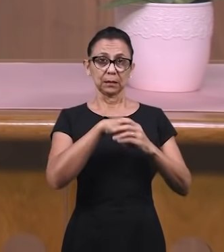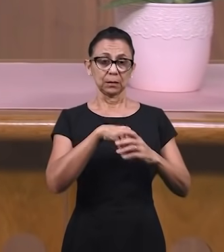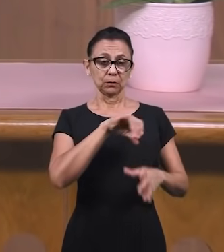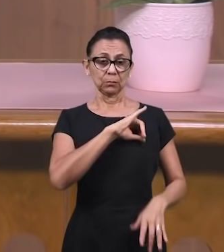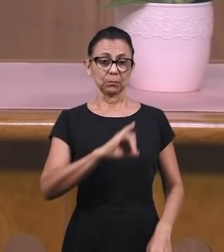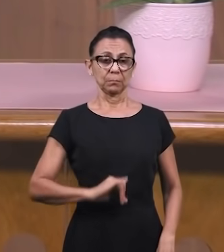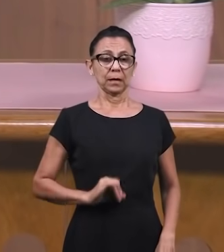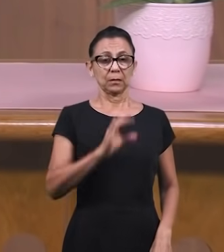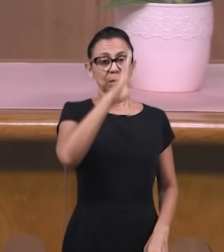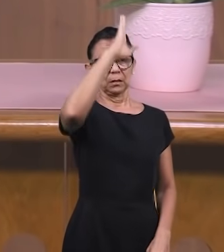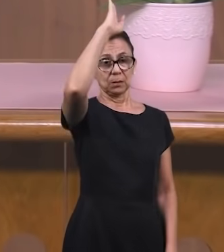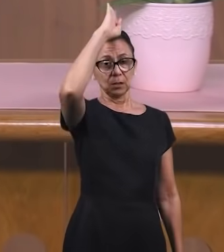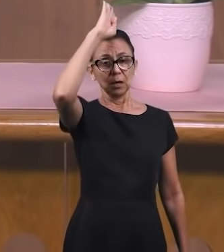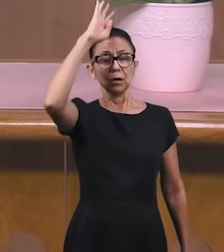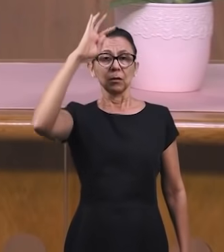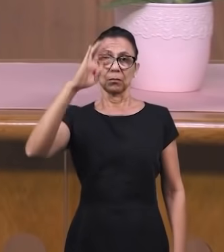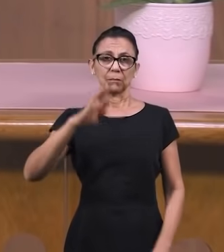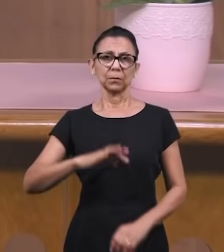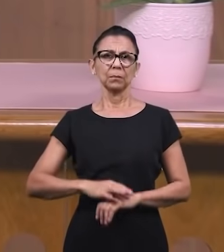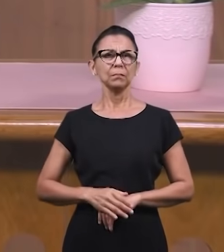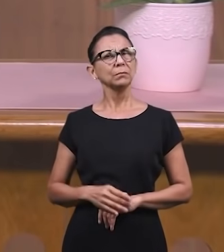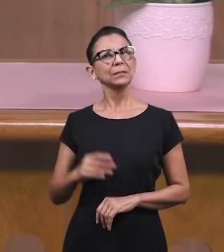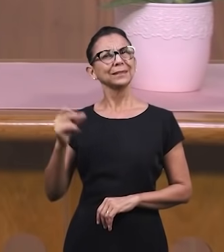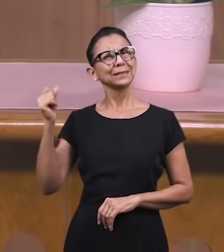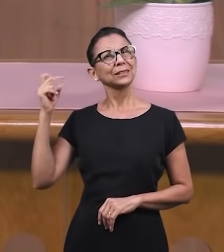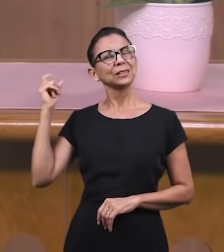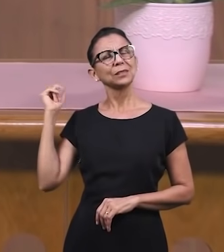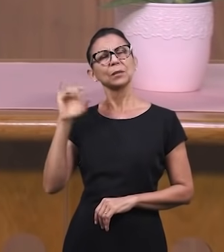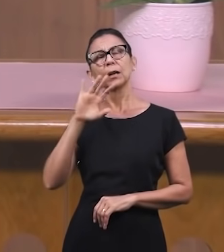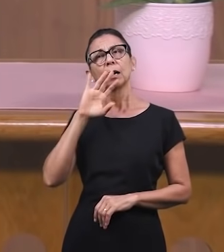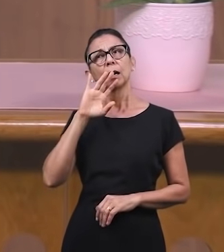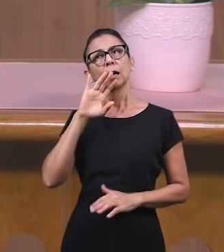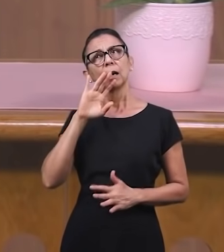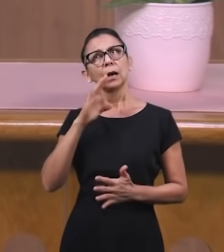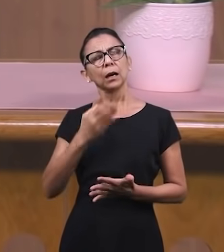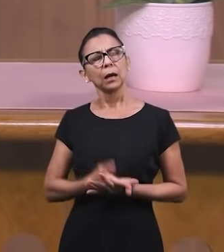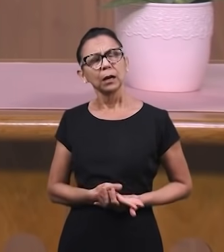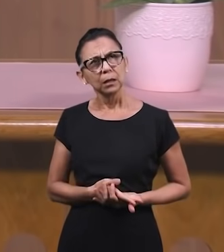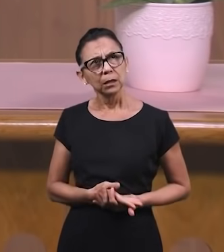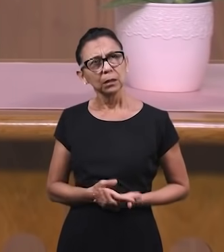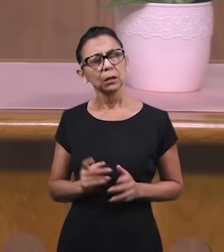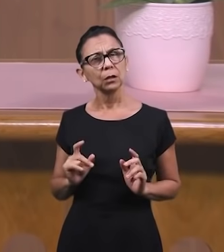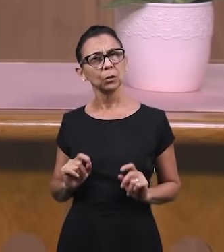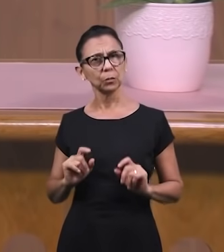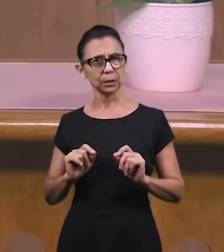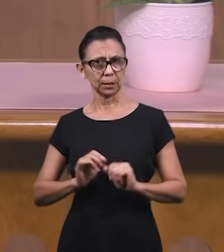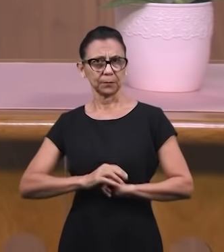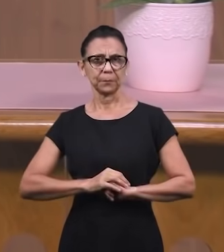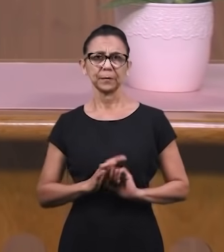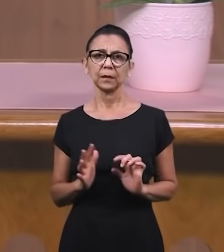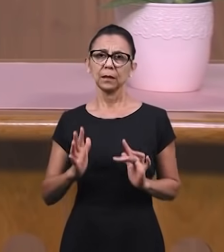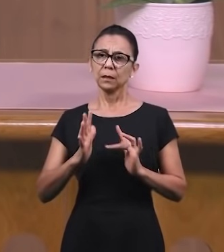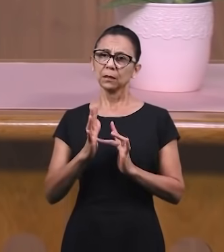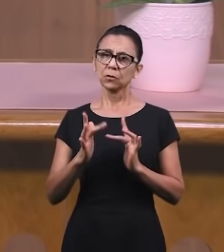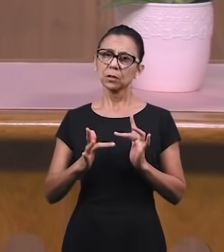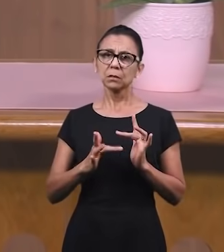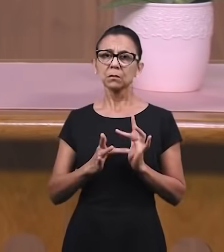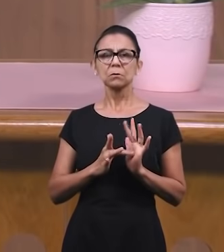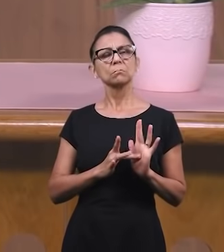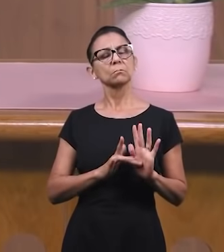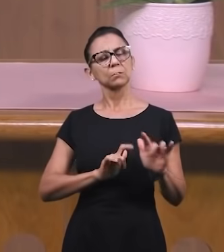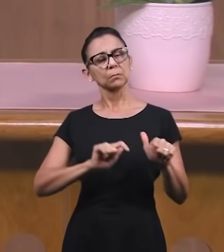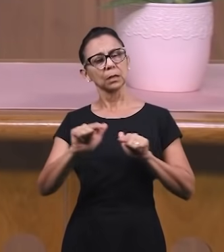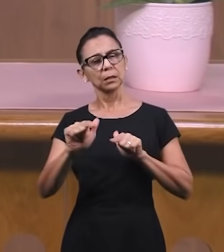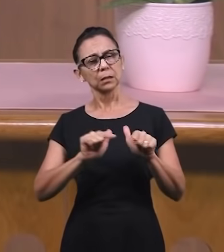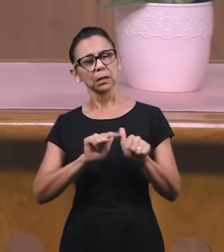havia algo que impressionava naquele tempo, é que Jesus realizava o seu ministério